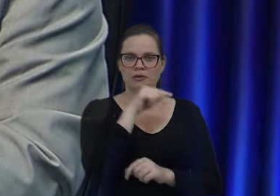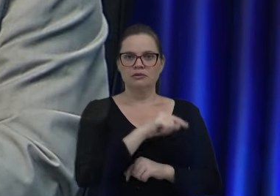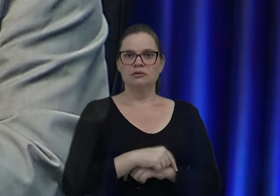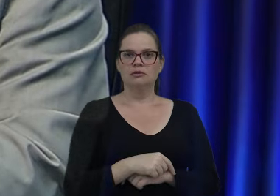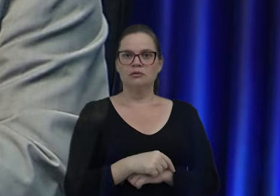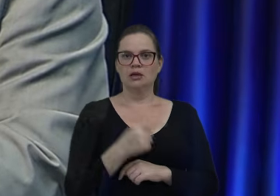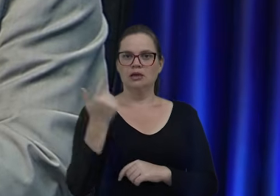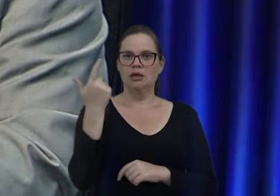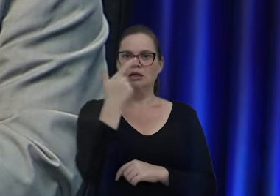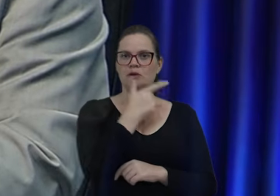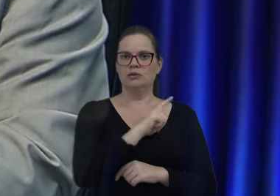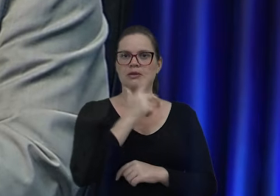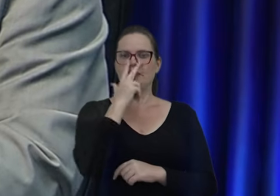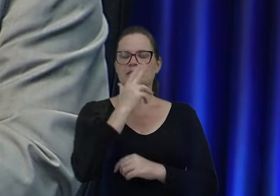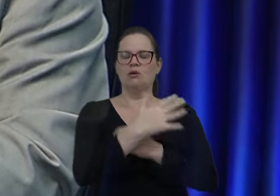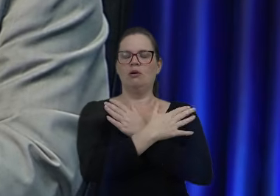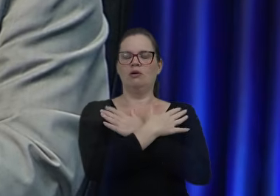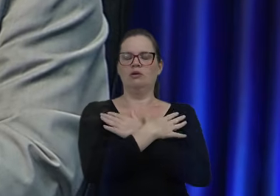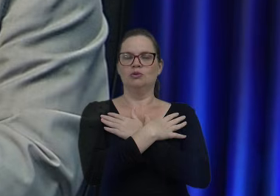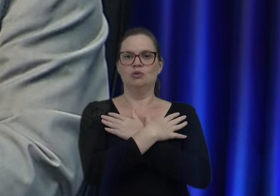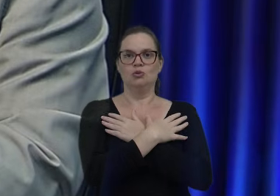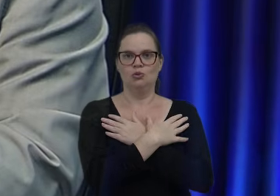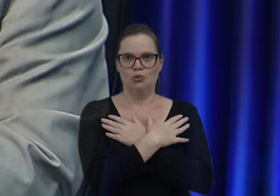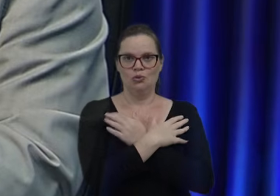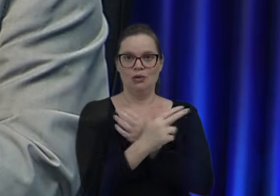ele ressuscitava.